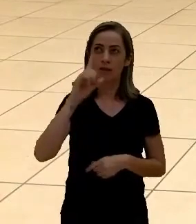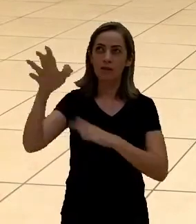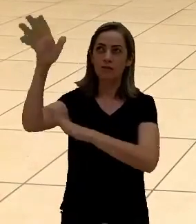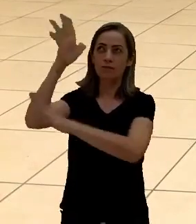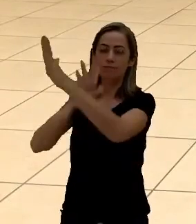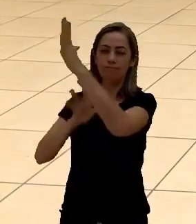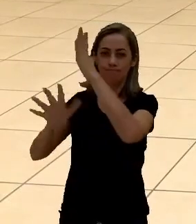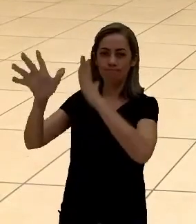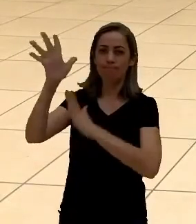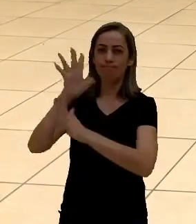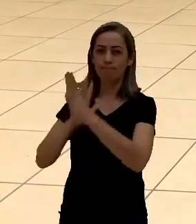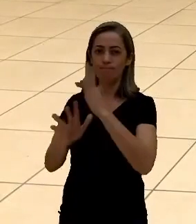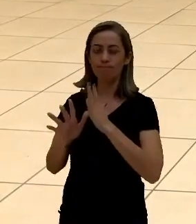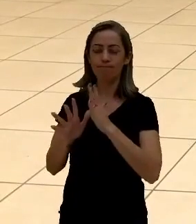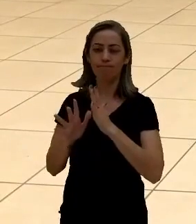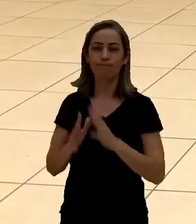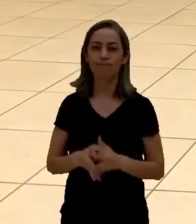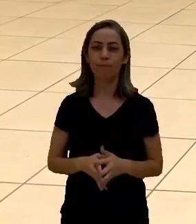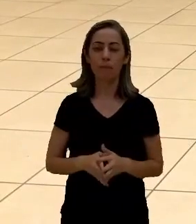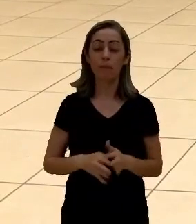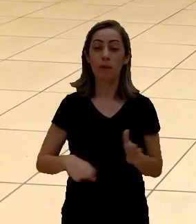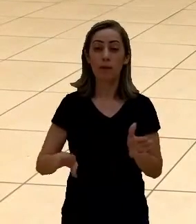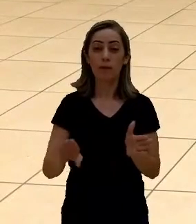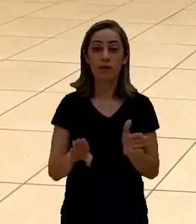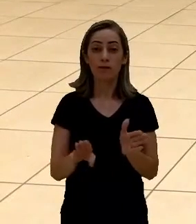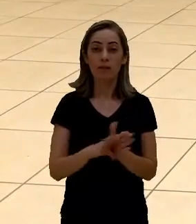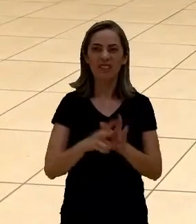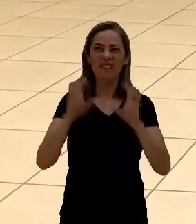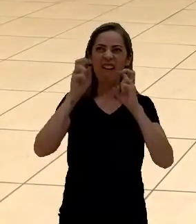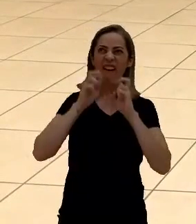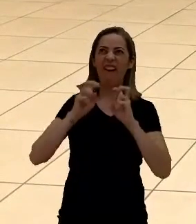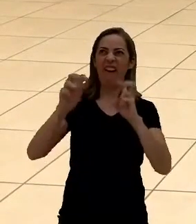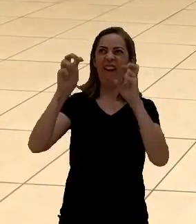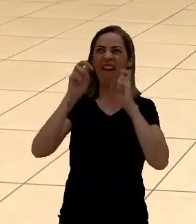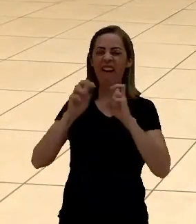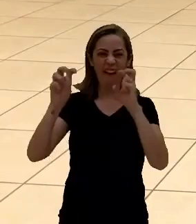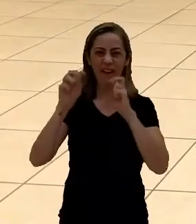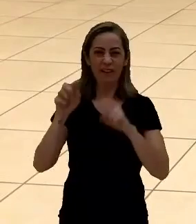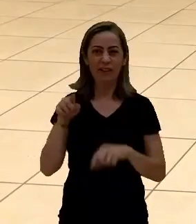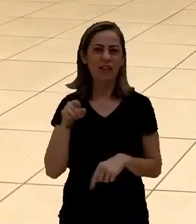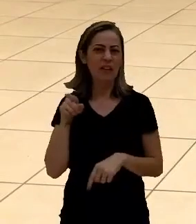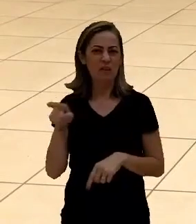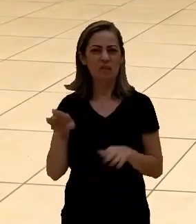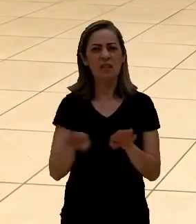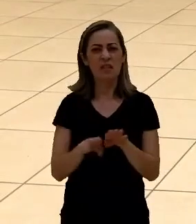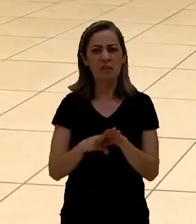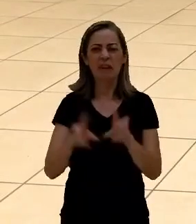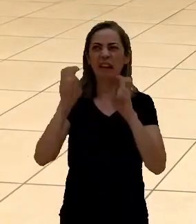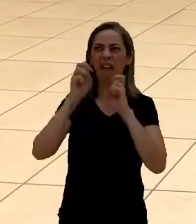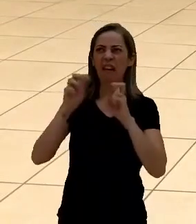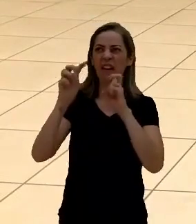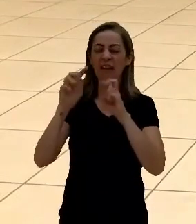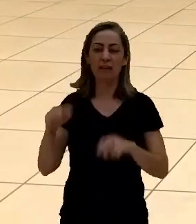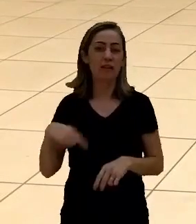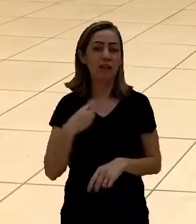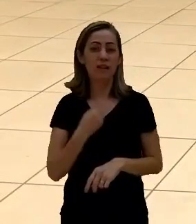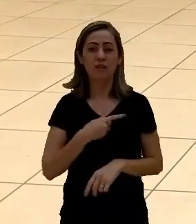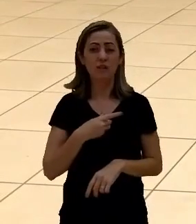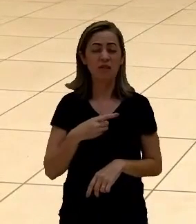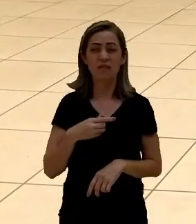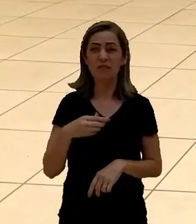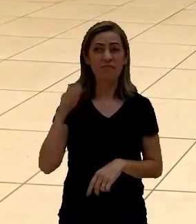se eu chegar aqui gritando e E você também gritando comigo um não vai entender o que o outro está